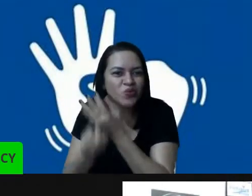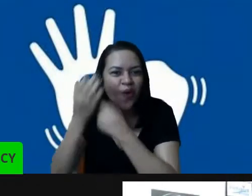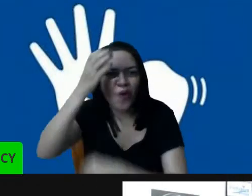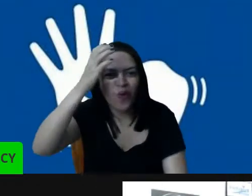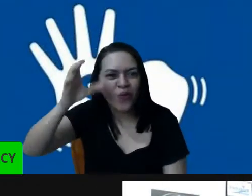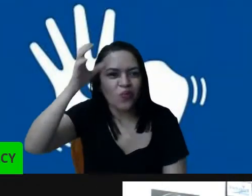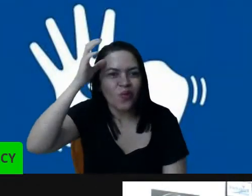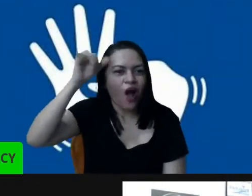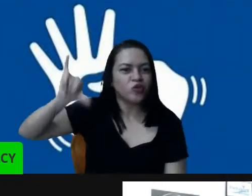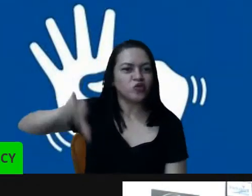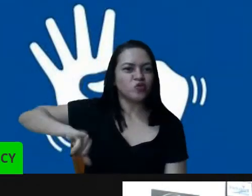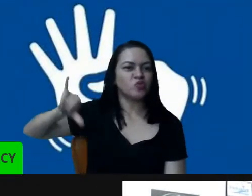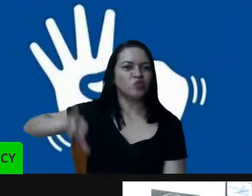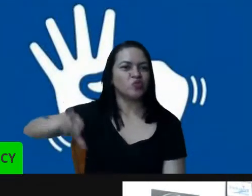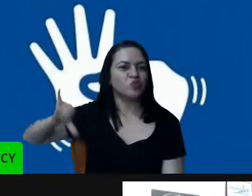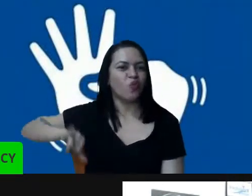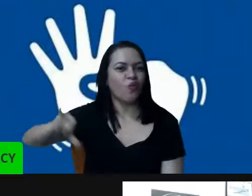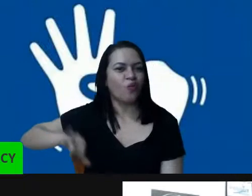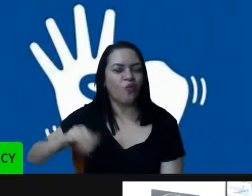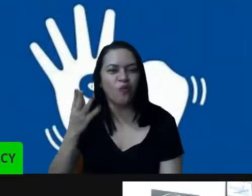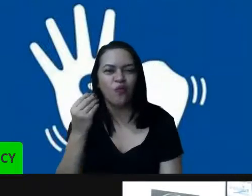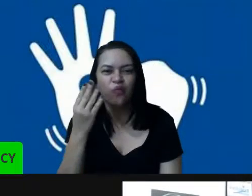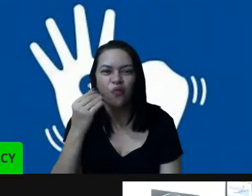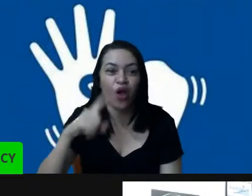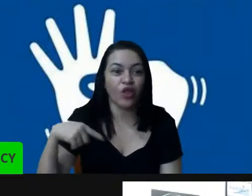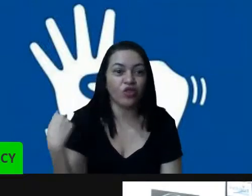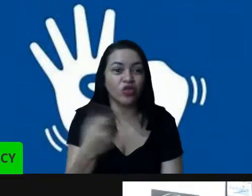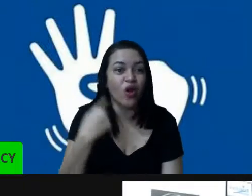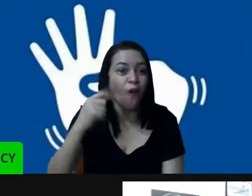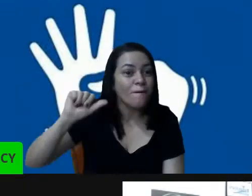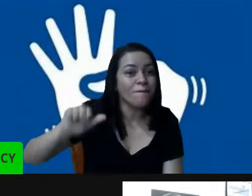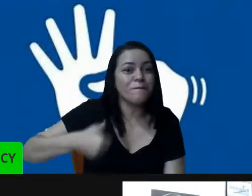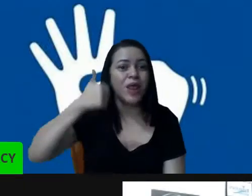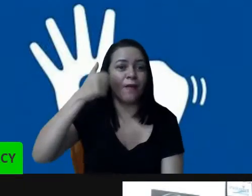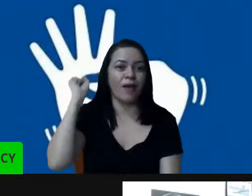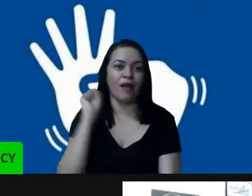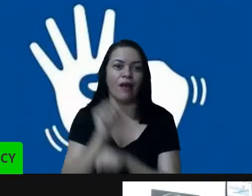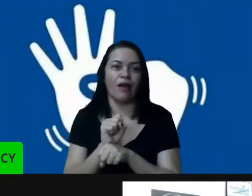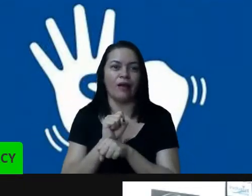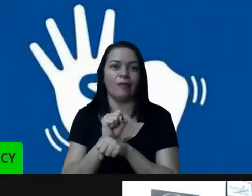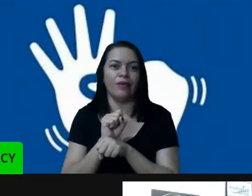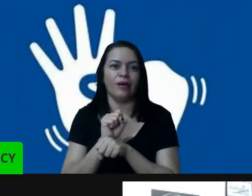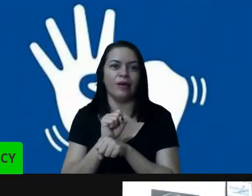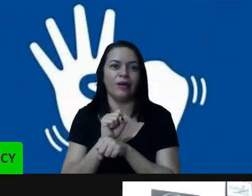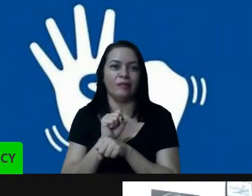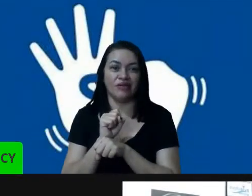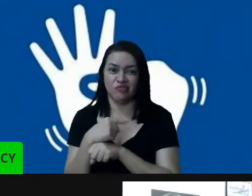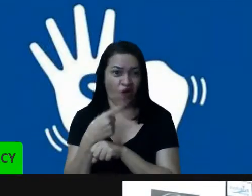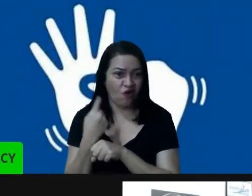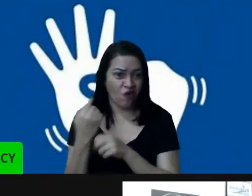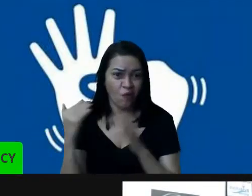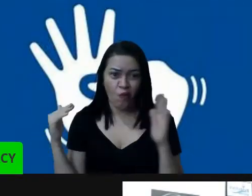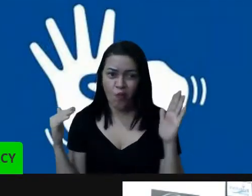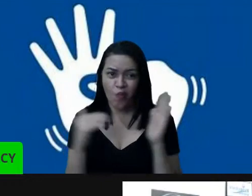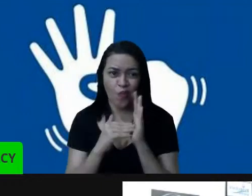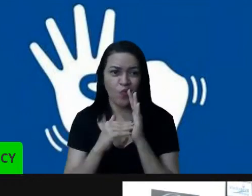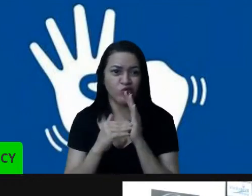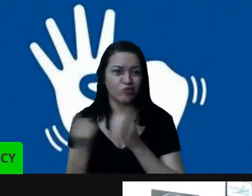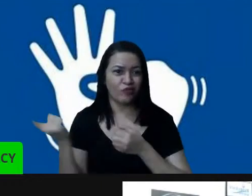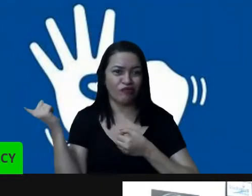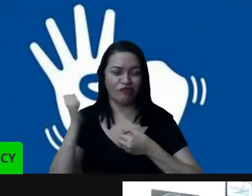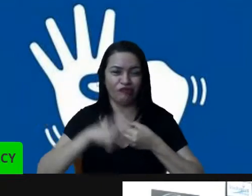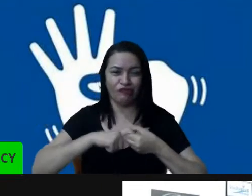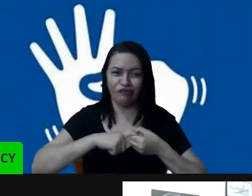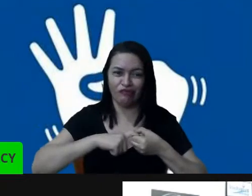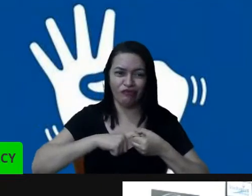que nós fomos os primeiros a parar e vamos ser os últimos a voltar, né? Então, assim, a questão das